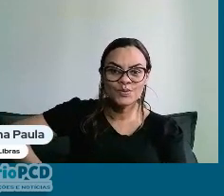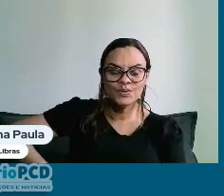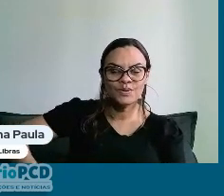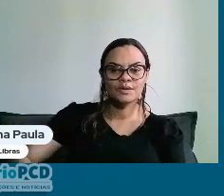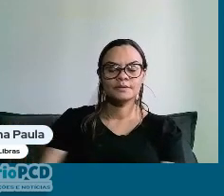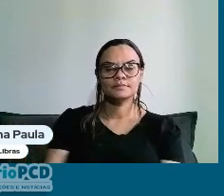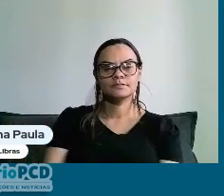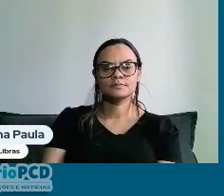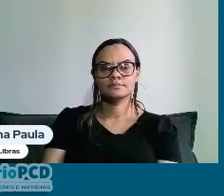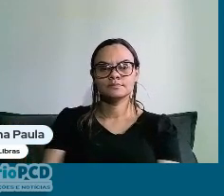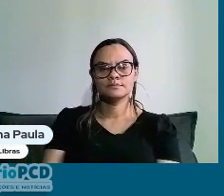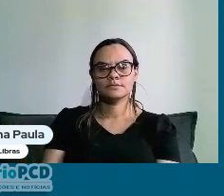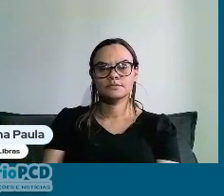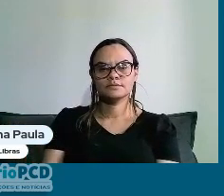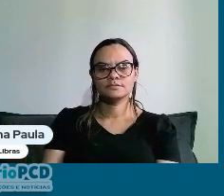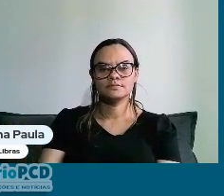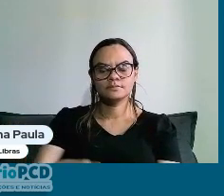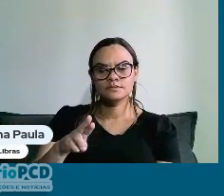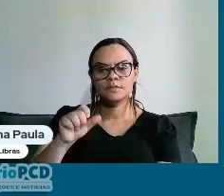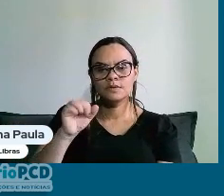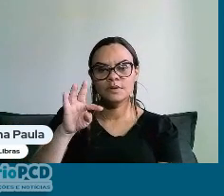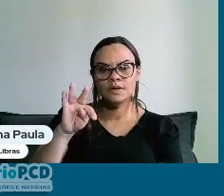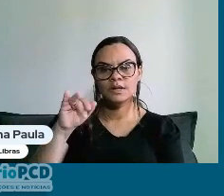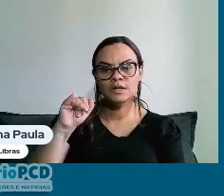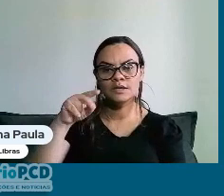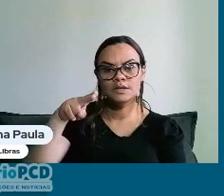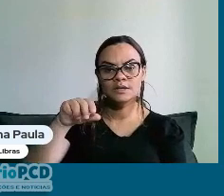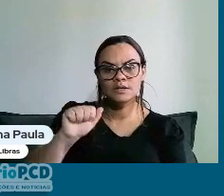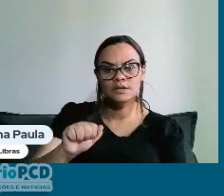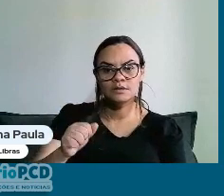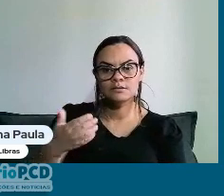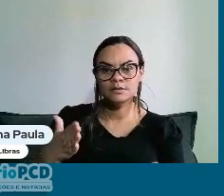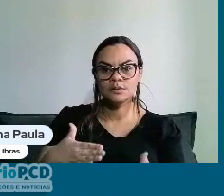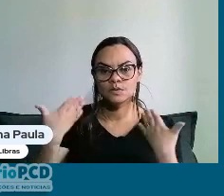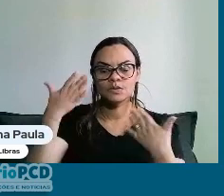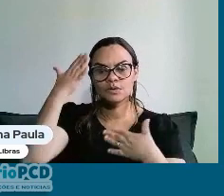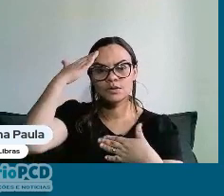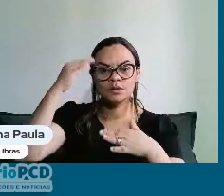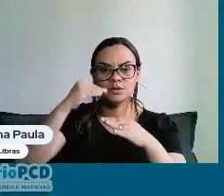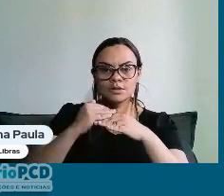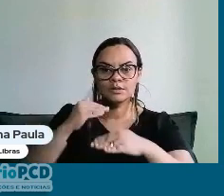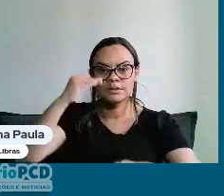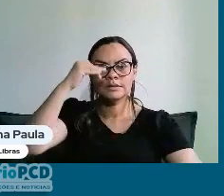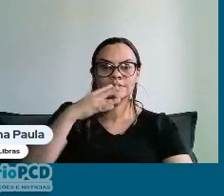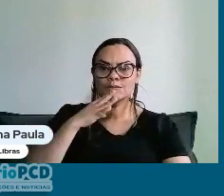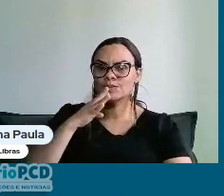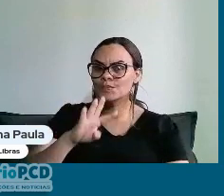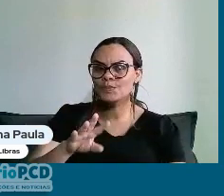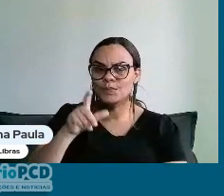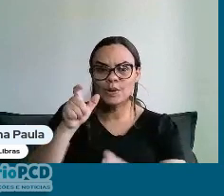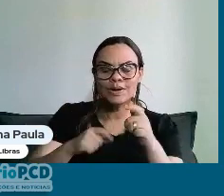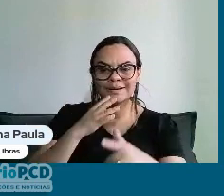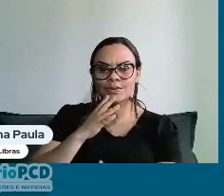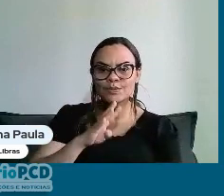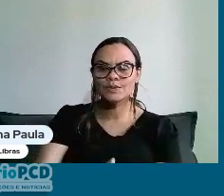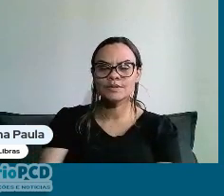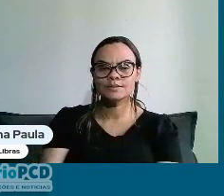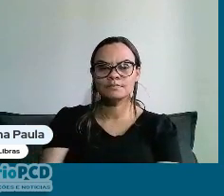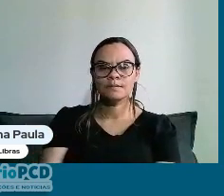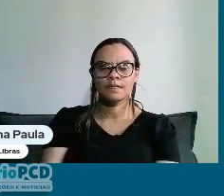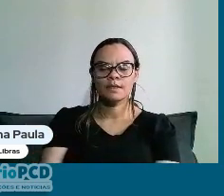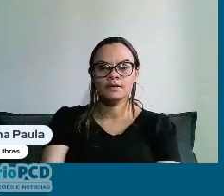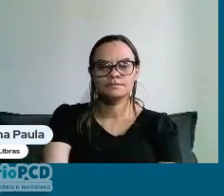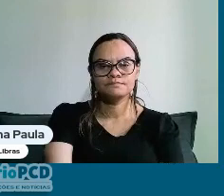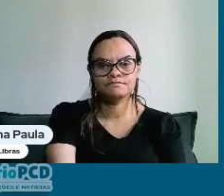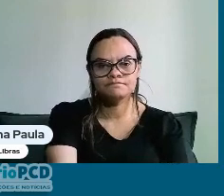paciente, inclusive é um exame que a gente fica até assustado de saber o grau de desconhecimento da população sobre o exame de creatinina. O pessoal